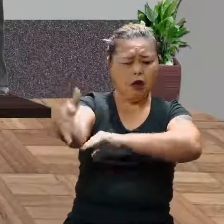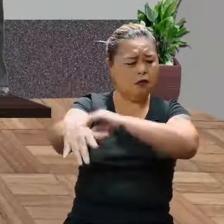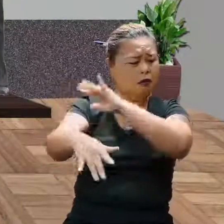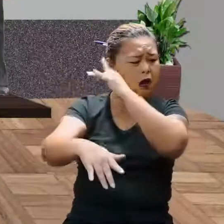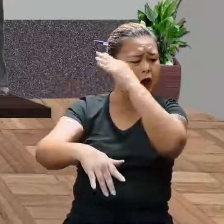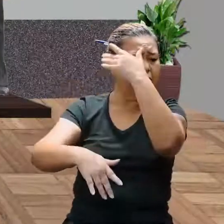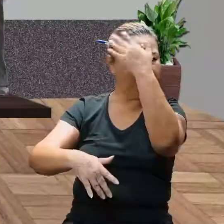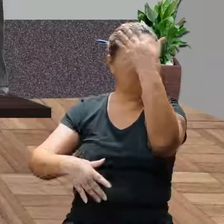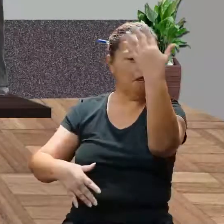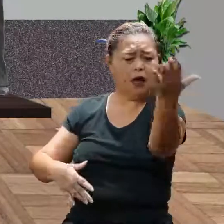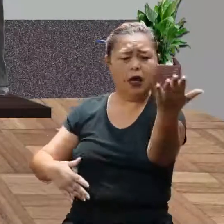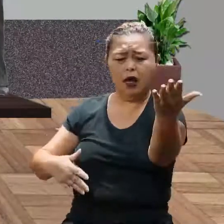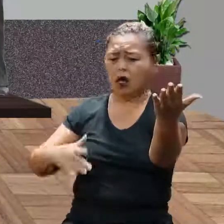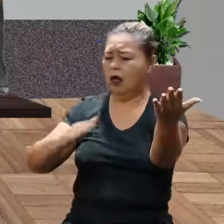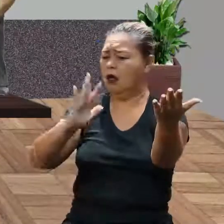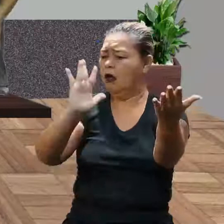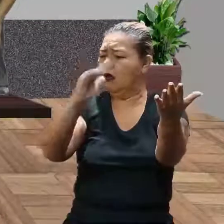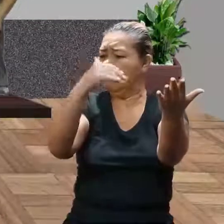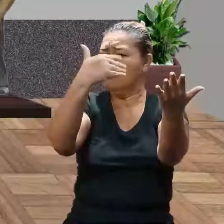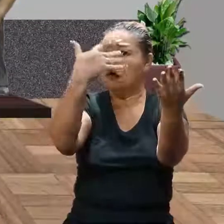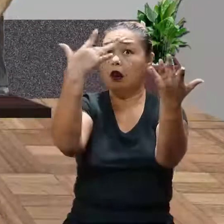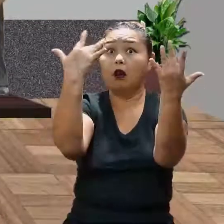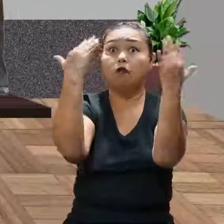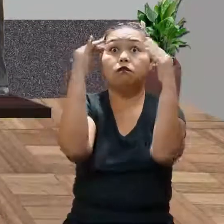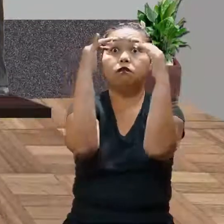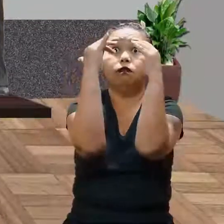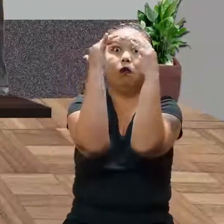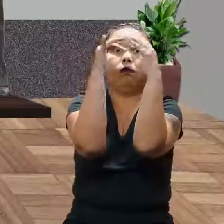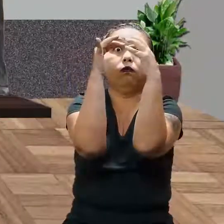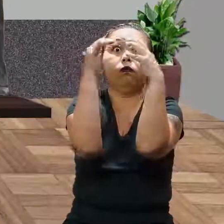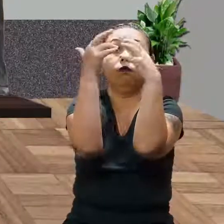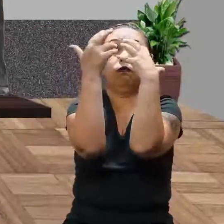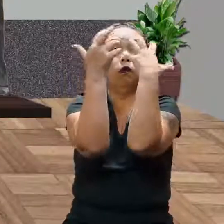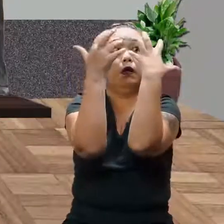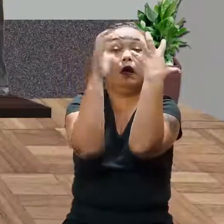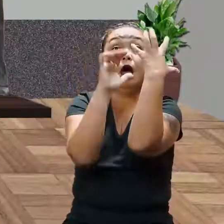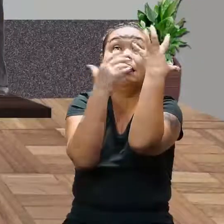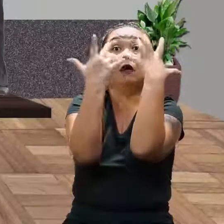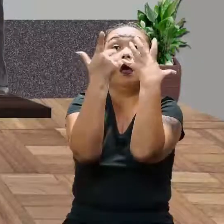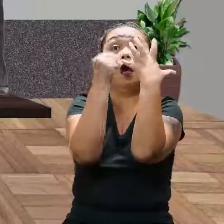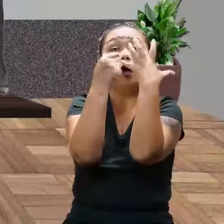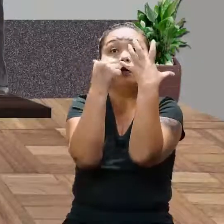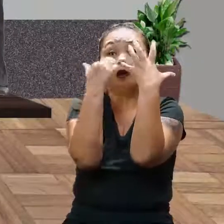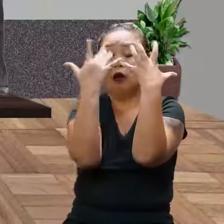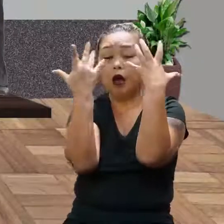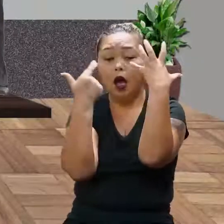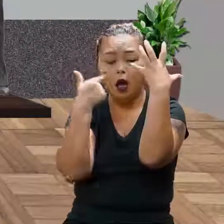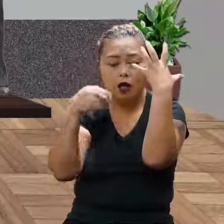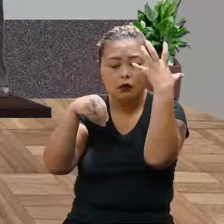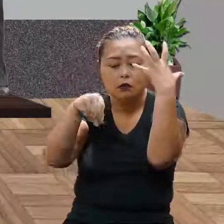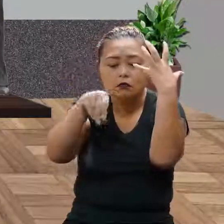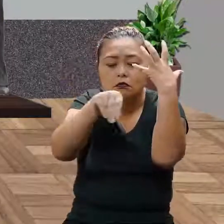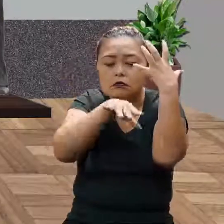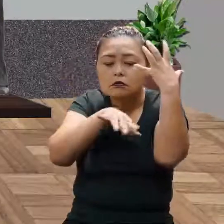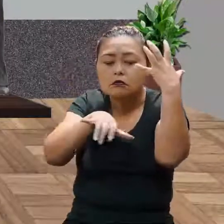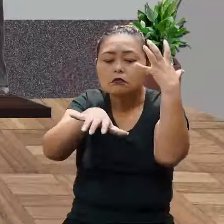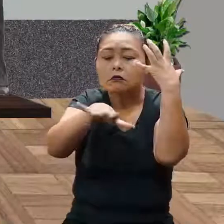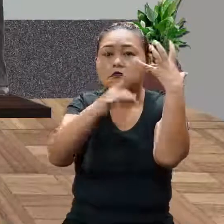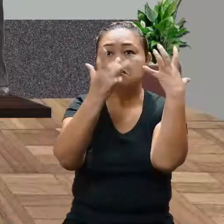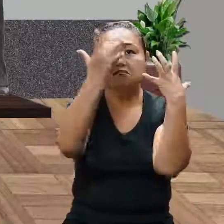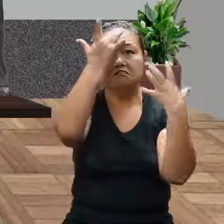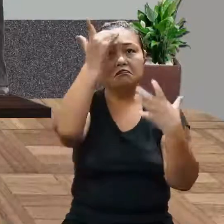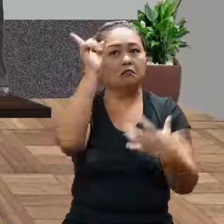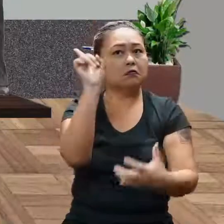essa floresta amazônica que era tão densa, que não era fácil, reconhecer essa região não era